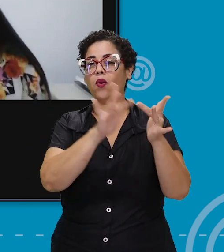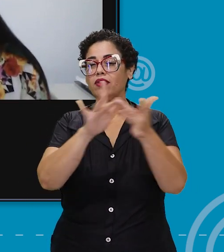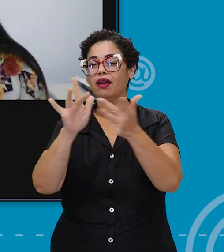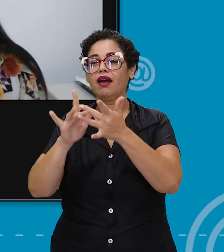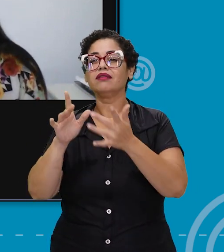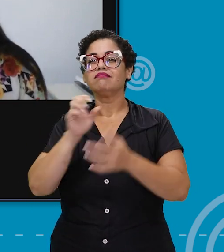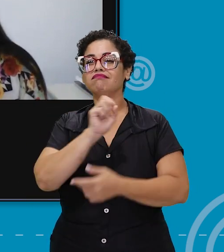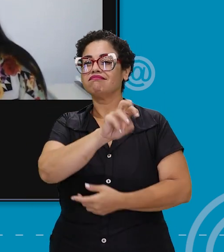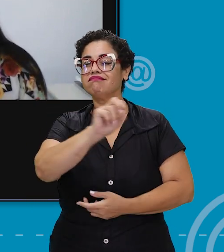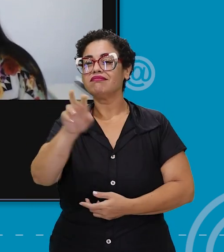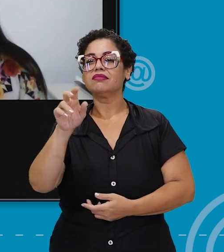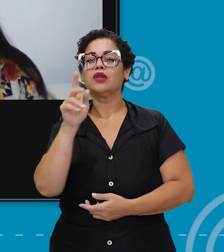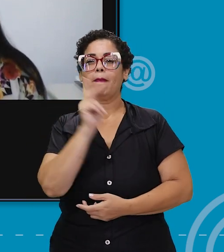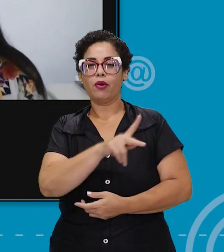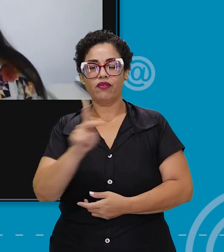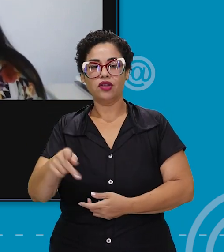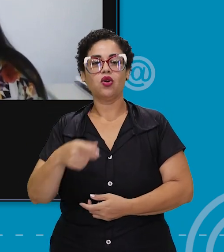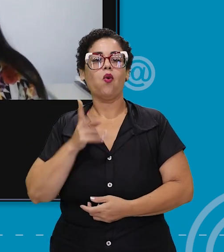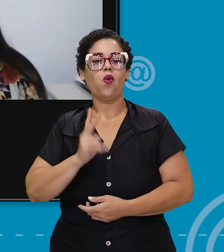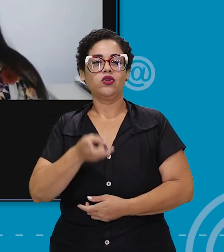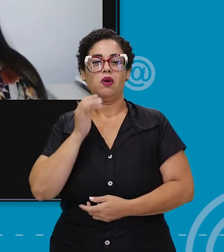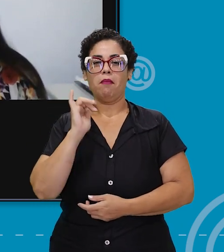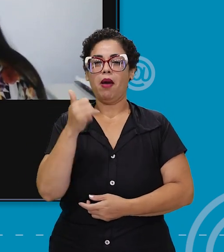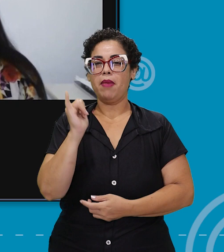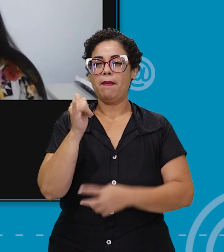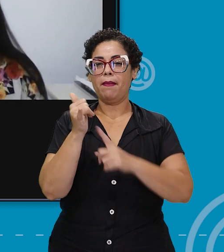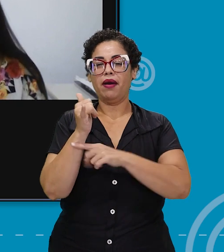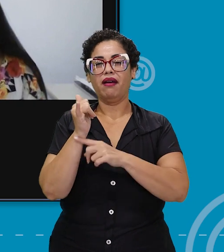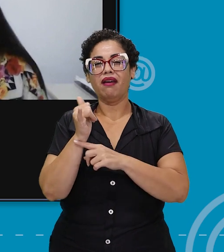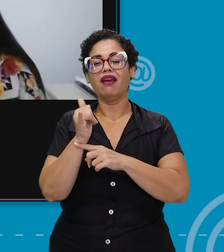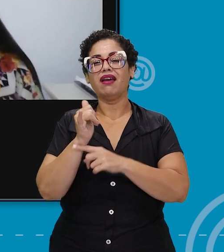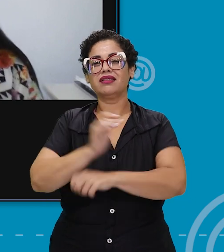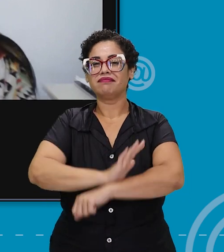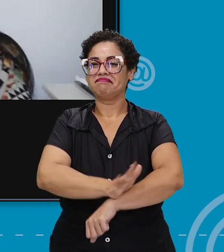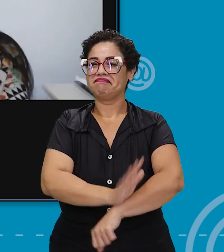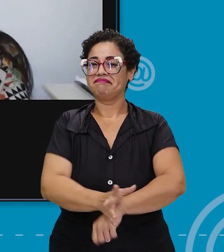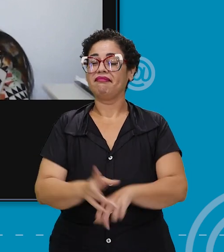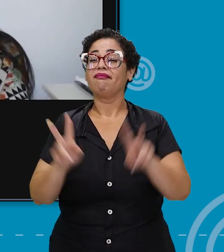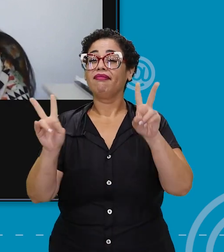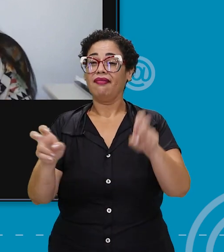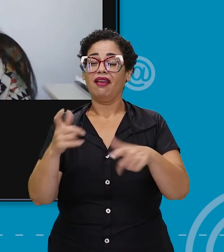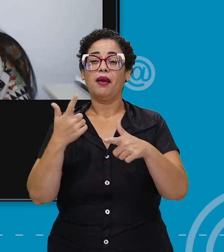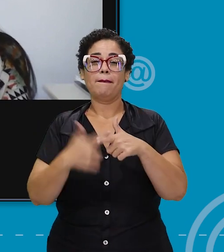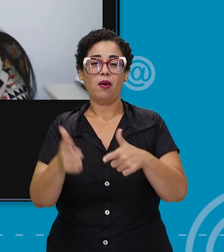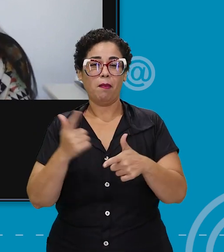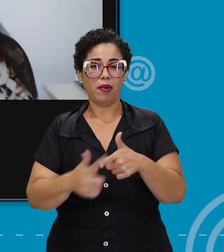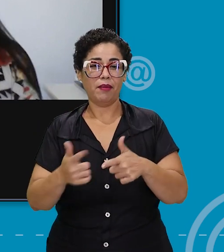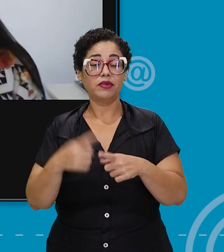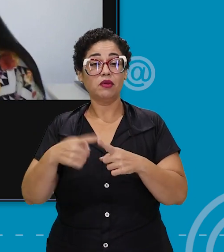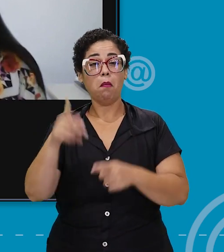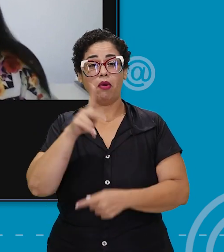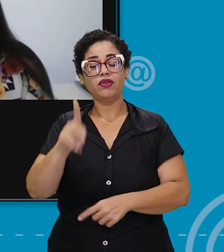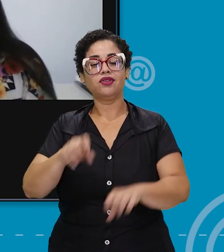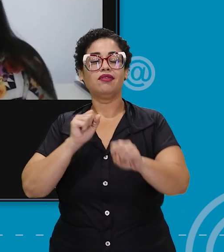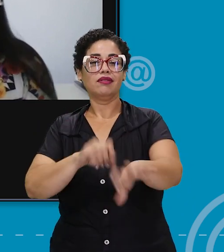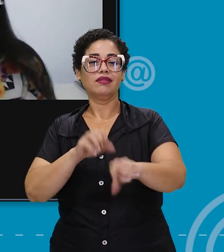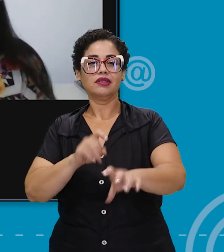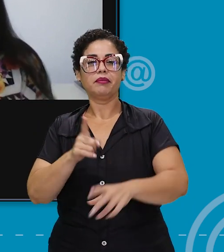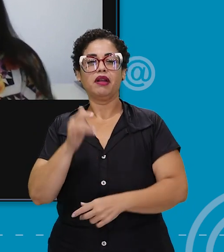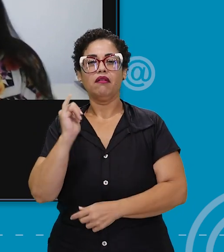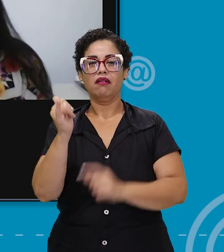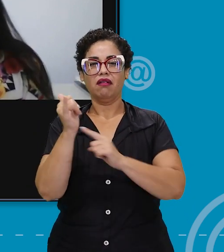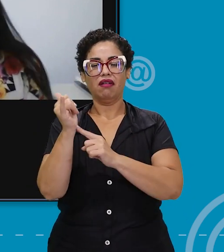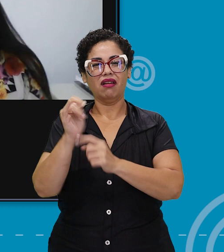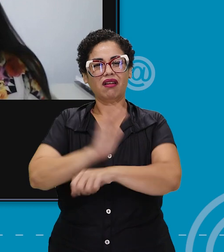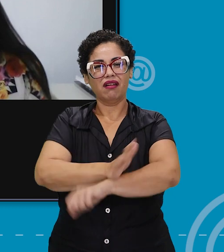muito contato com os professores que fazem esse tipo de fala. Então, assim, é muito problemático, porque o professor está ali para